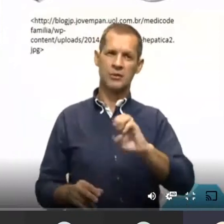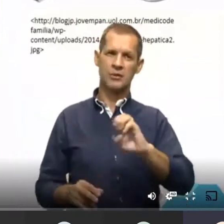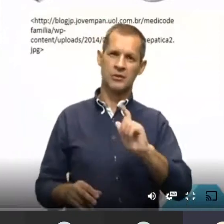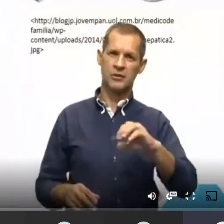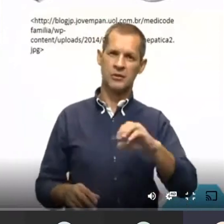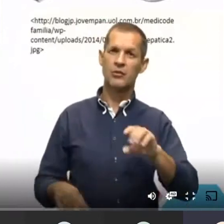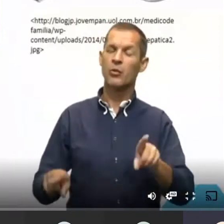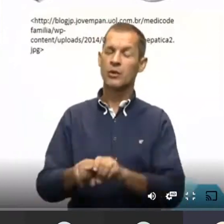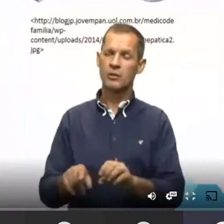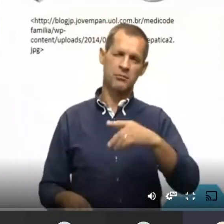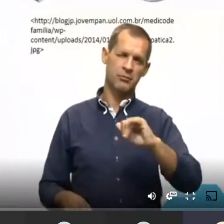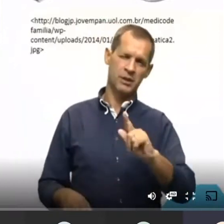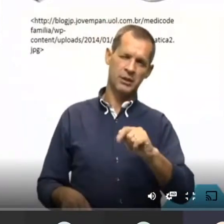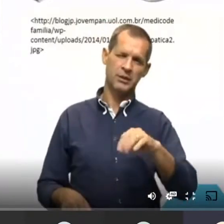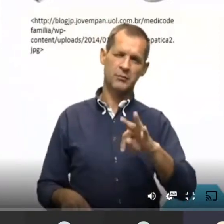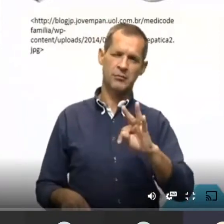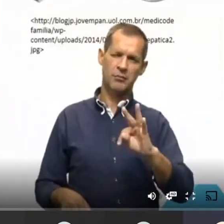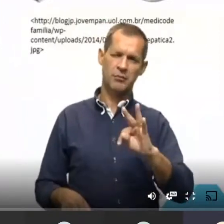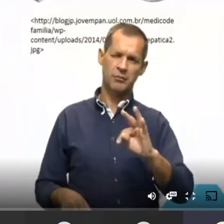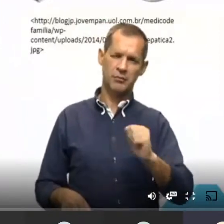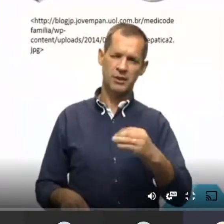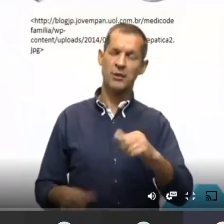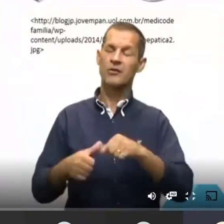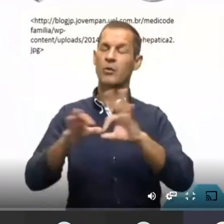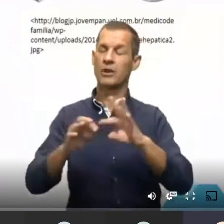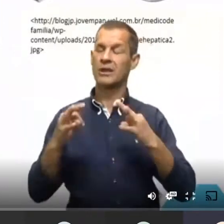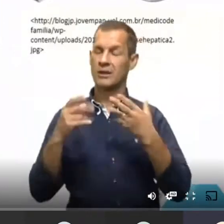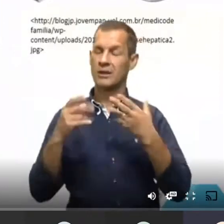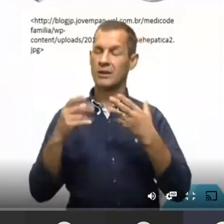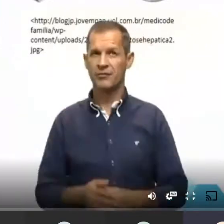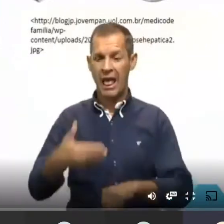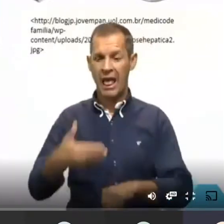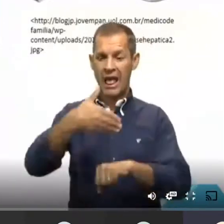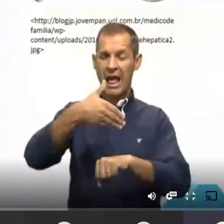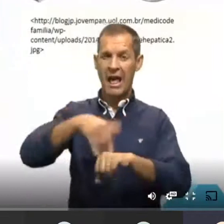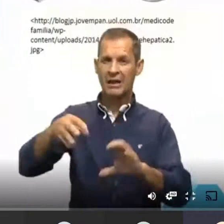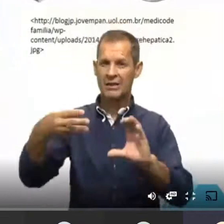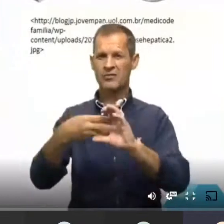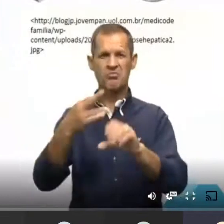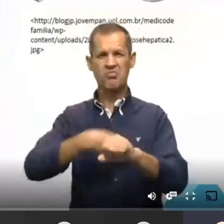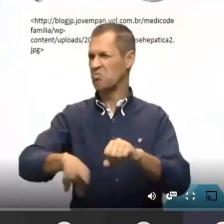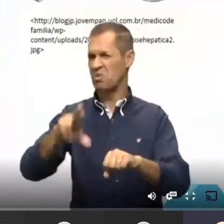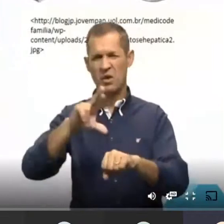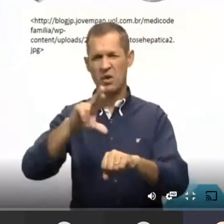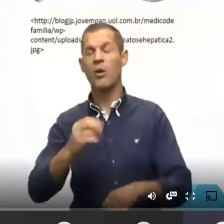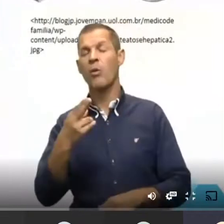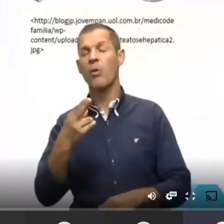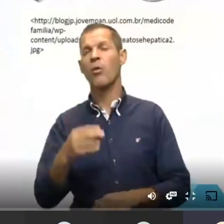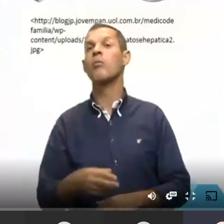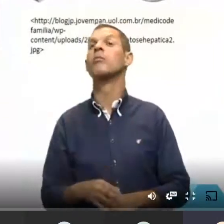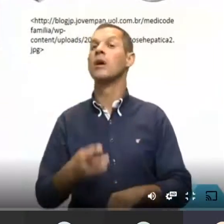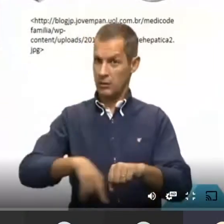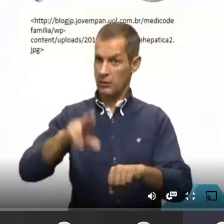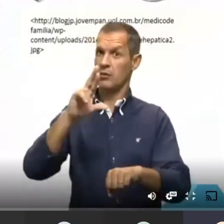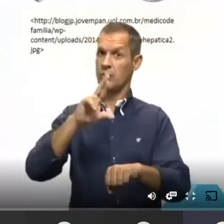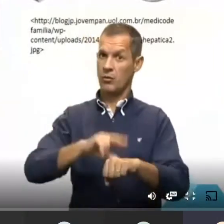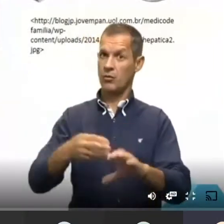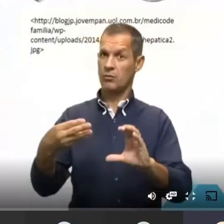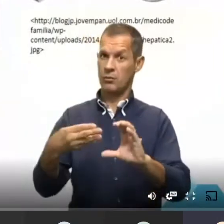ou pigmentações. Tudo isso está relacionado à lesão celular irreversível ou